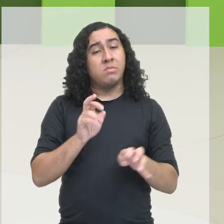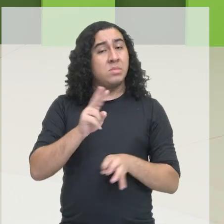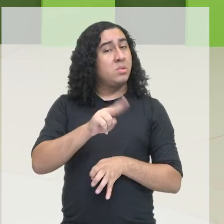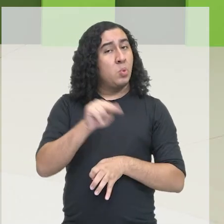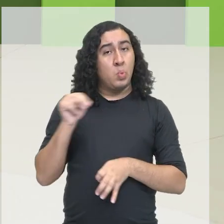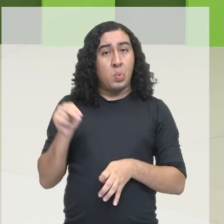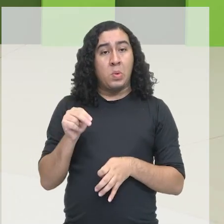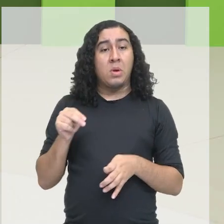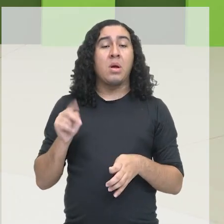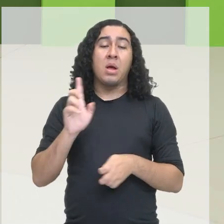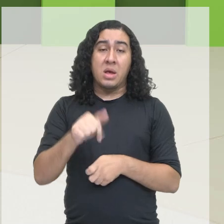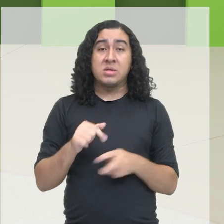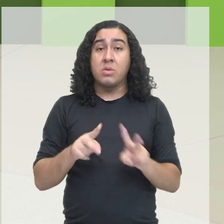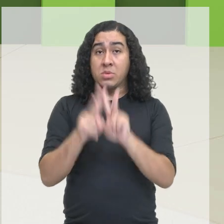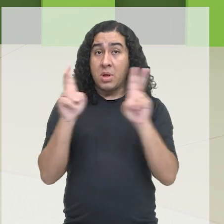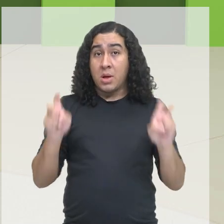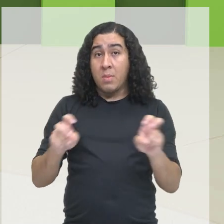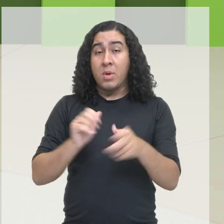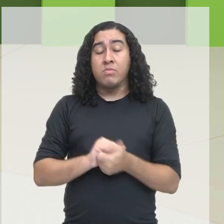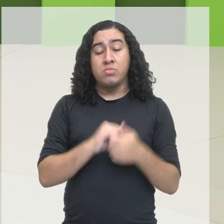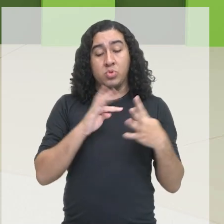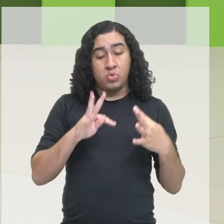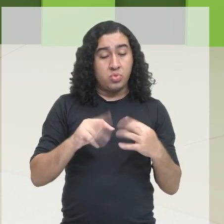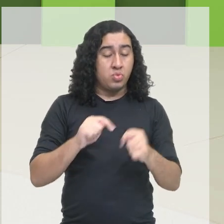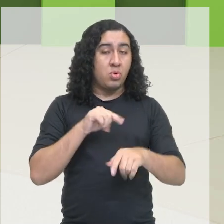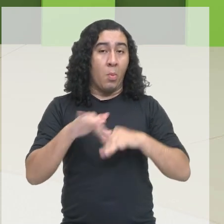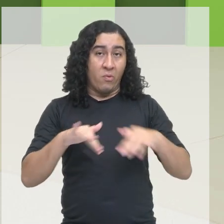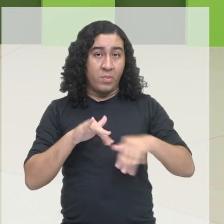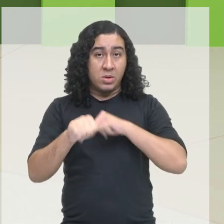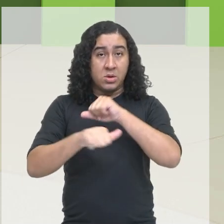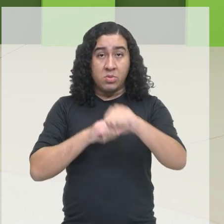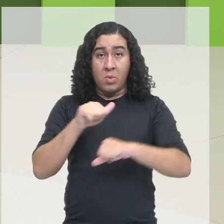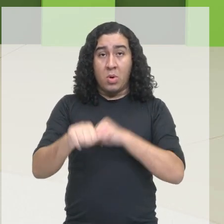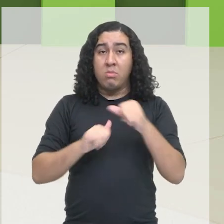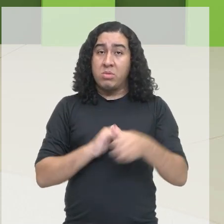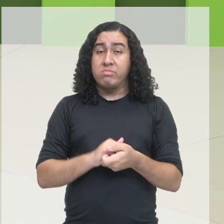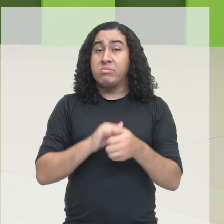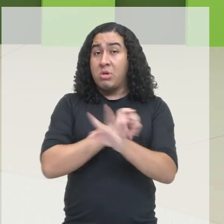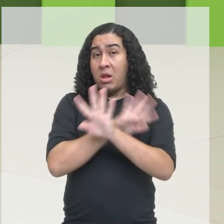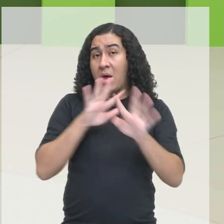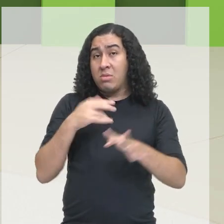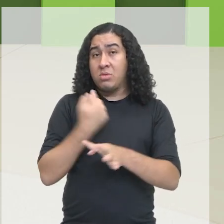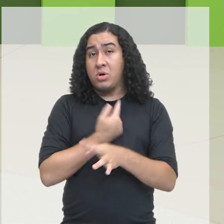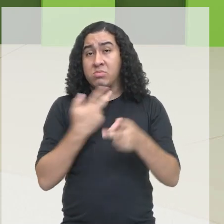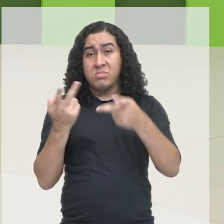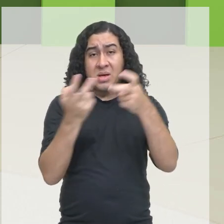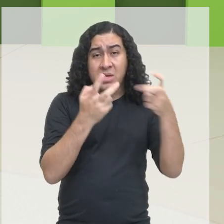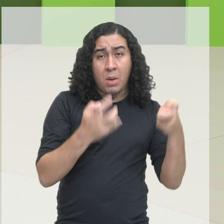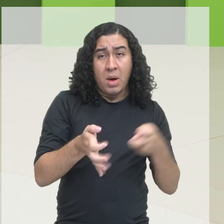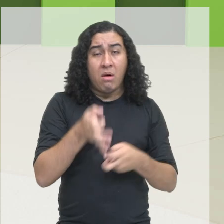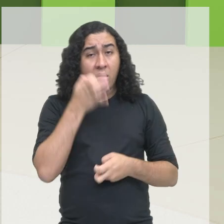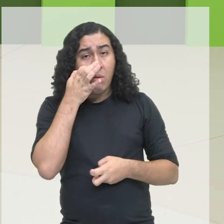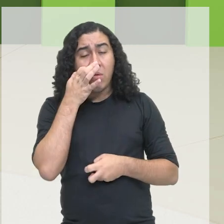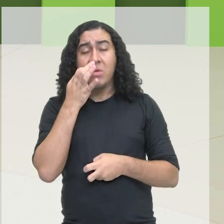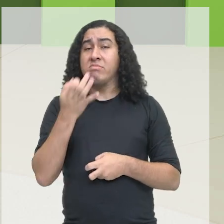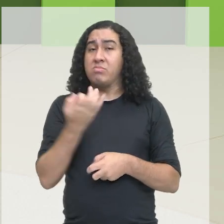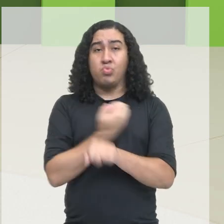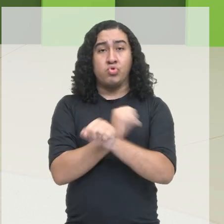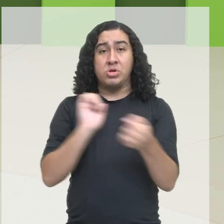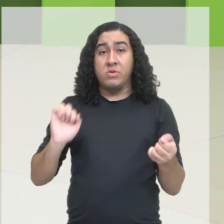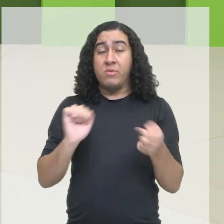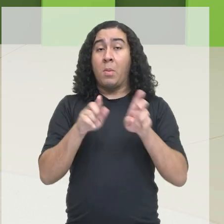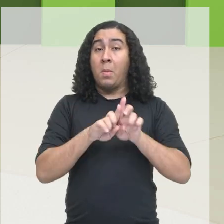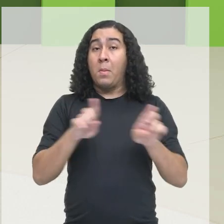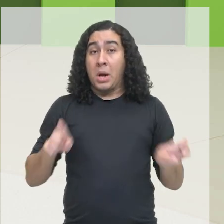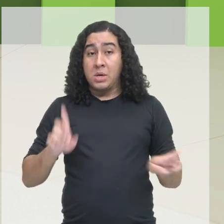evolução. Tudo está modificando, né? Lógico que a gente não enxerga essas mudanças, mas essas